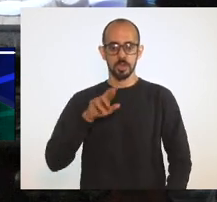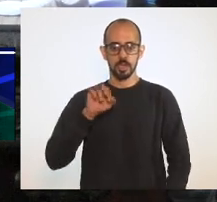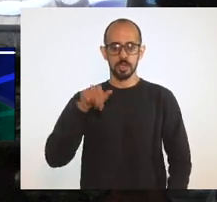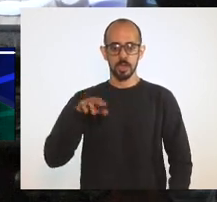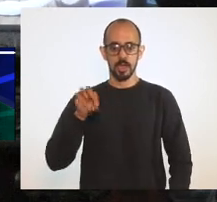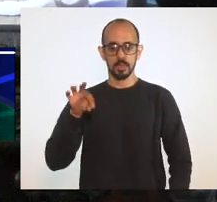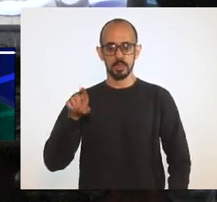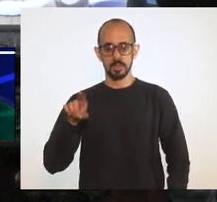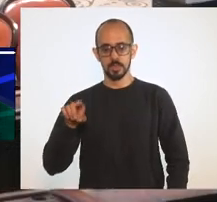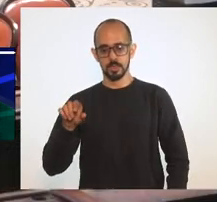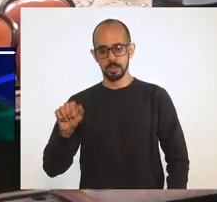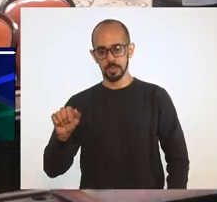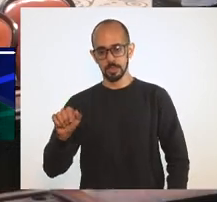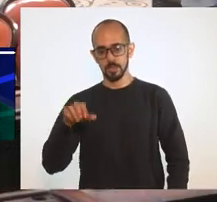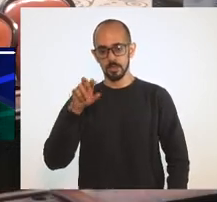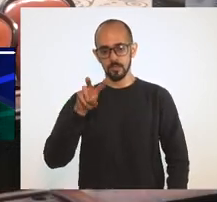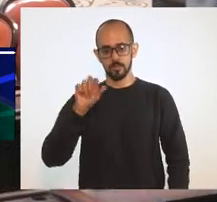Valdec,